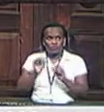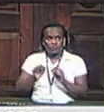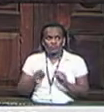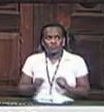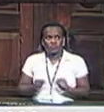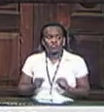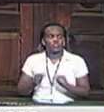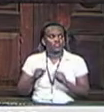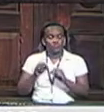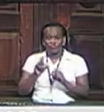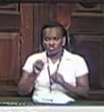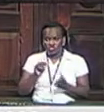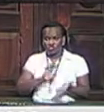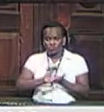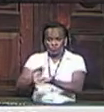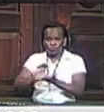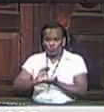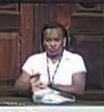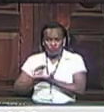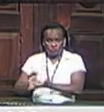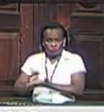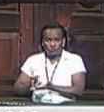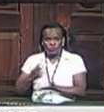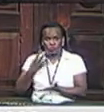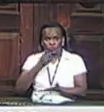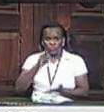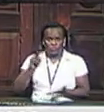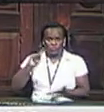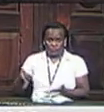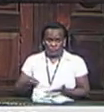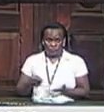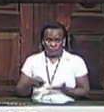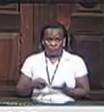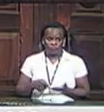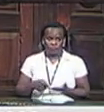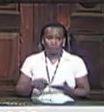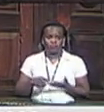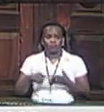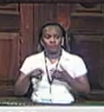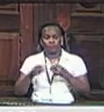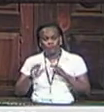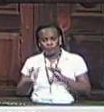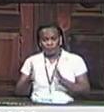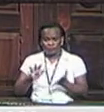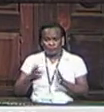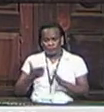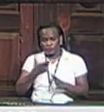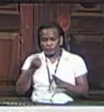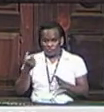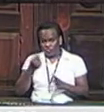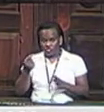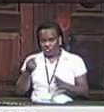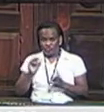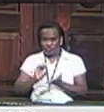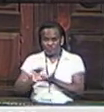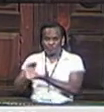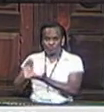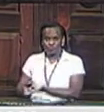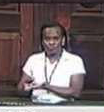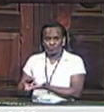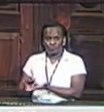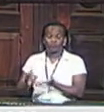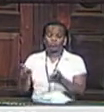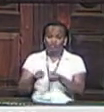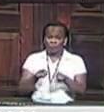destinados à Rio Previdência mais de 400 imóveis. Menos de 200 foram destinados.